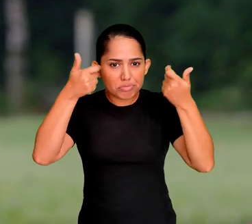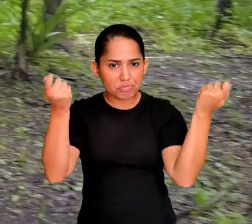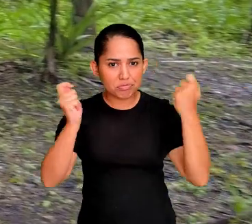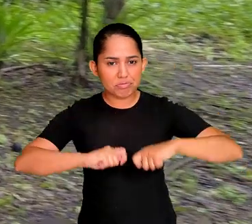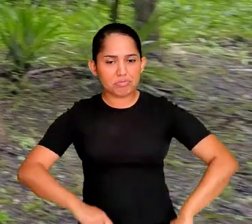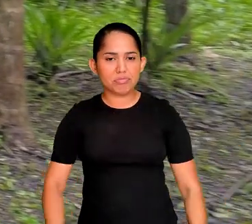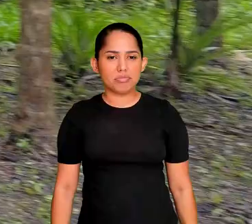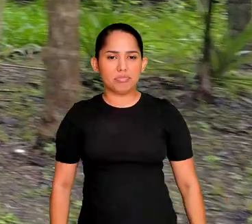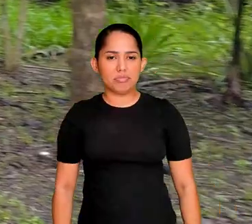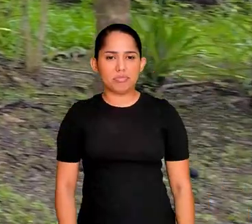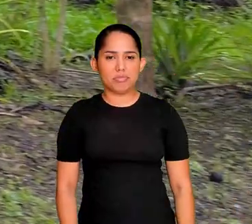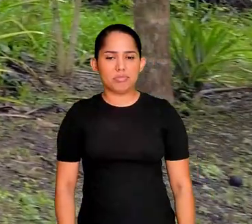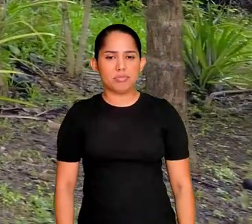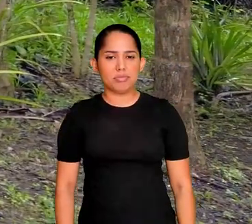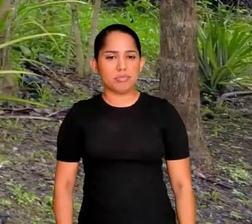futuro.